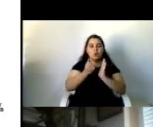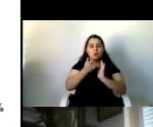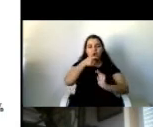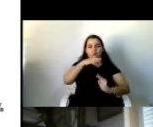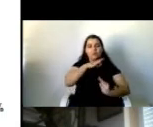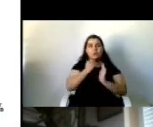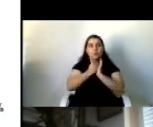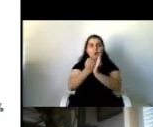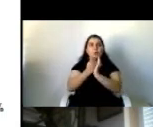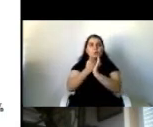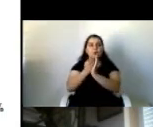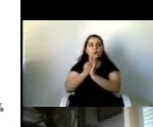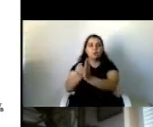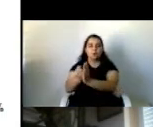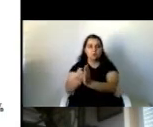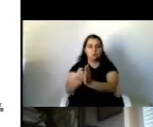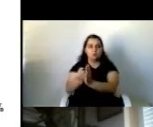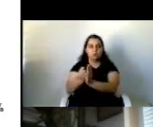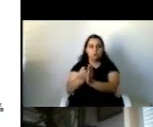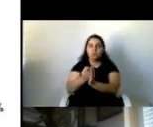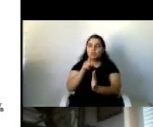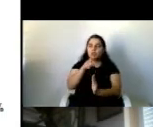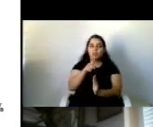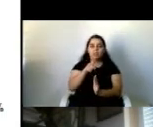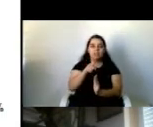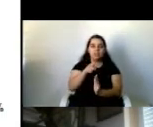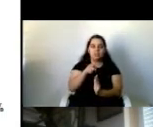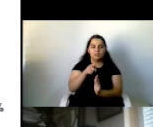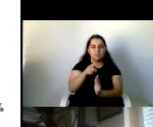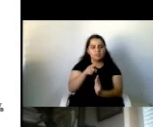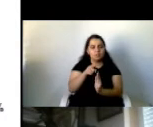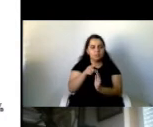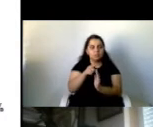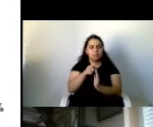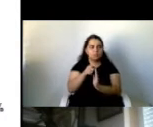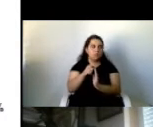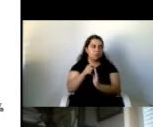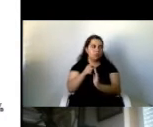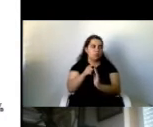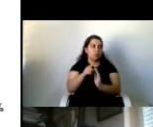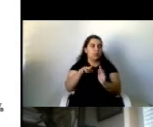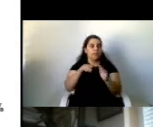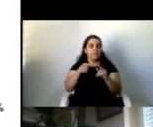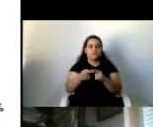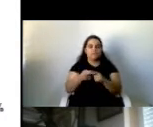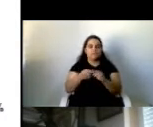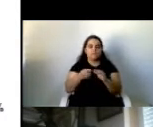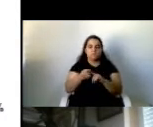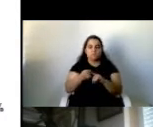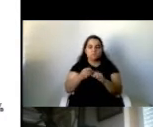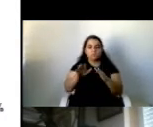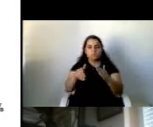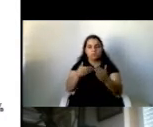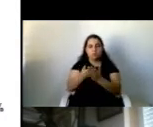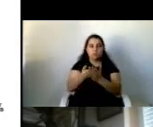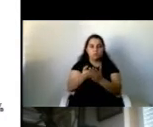muito. Isto tem impactos para todas as pessoas envolvidas e tudo isto ajuda a que